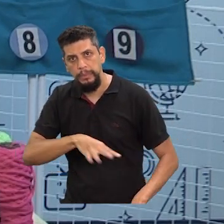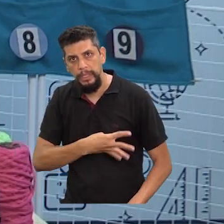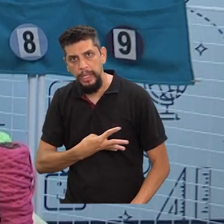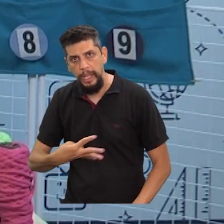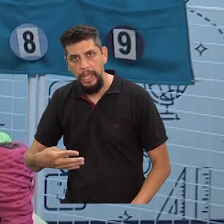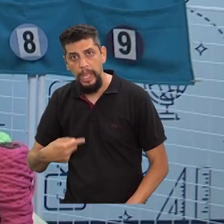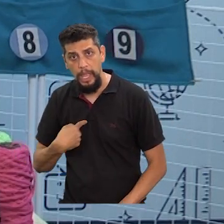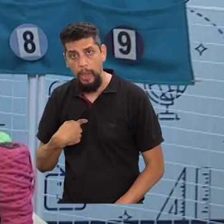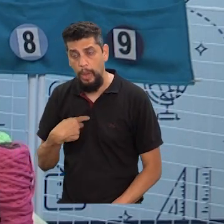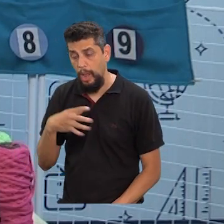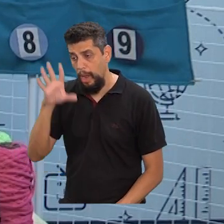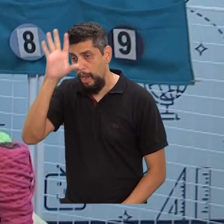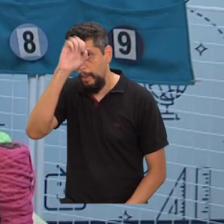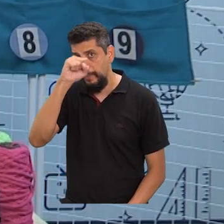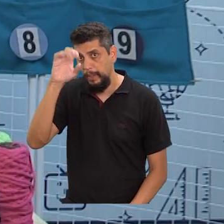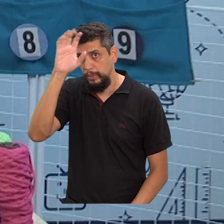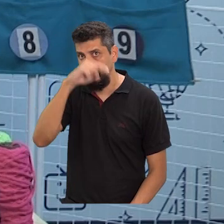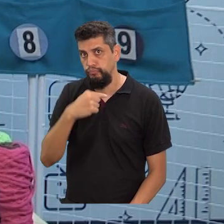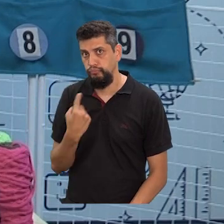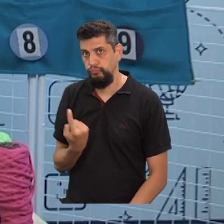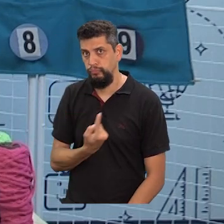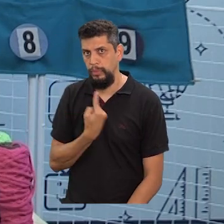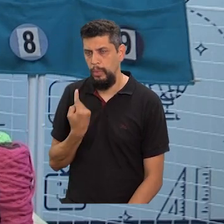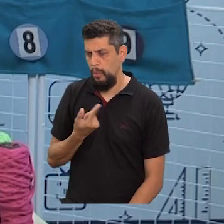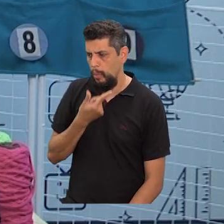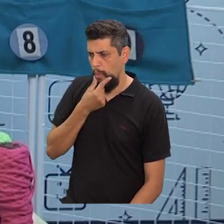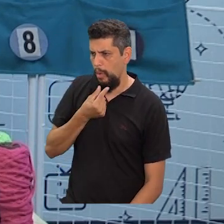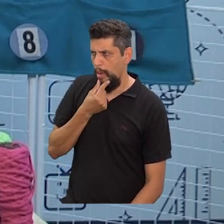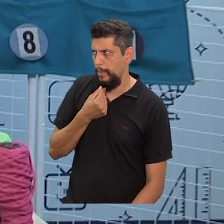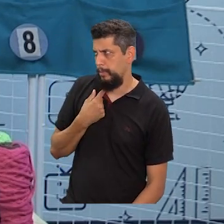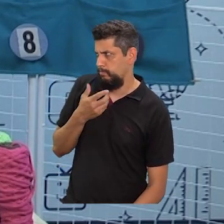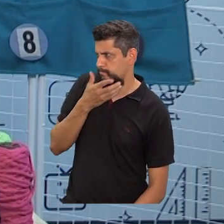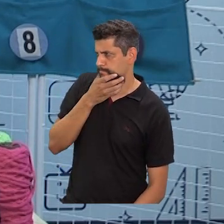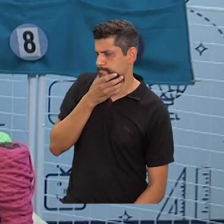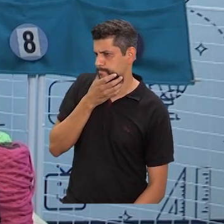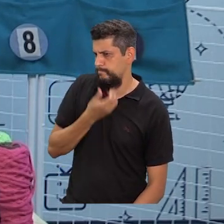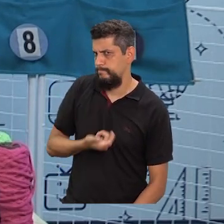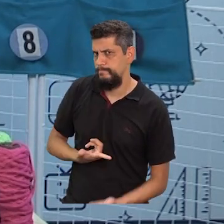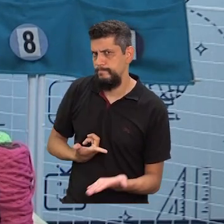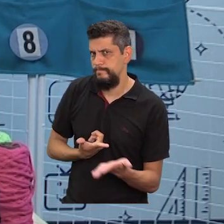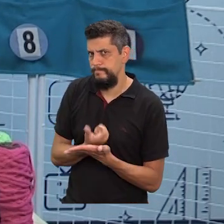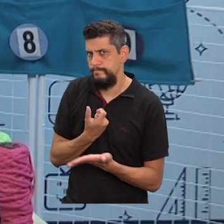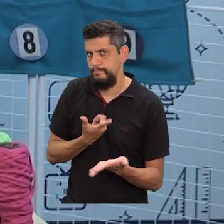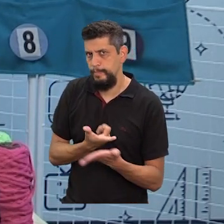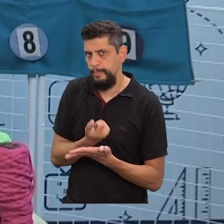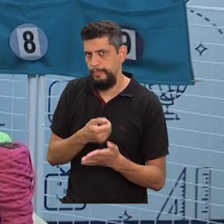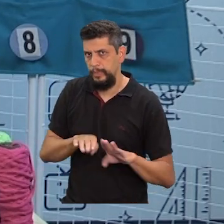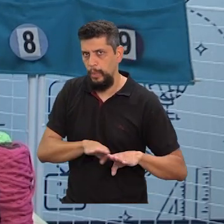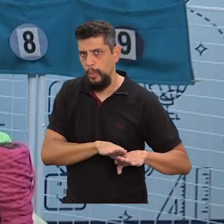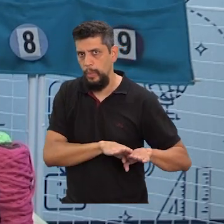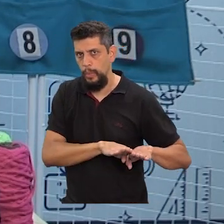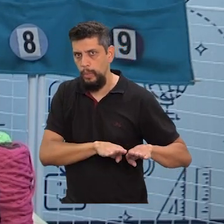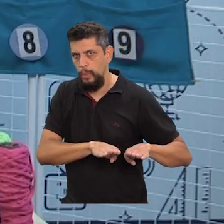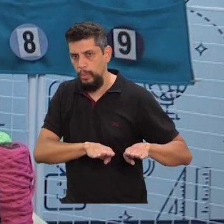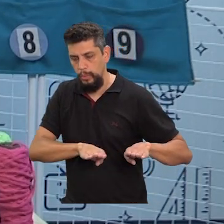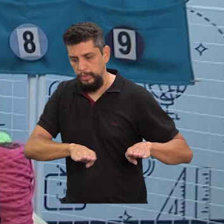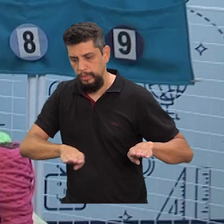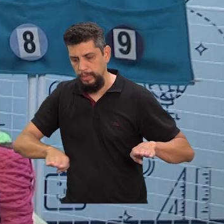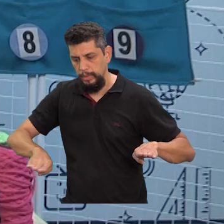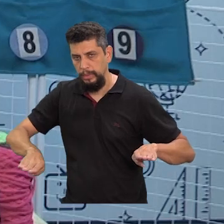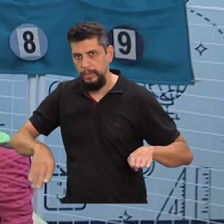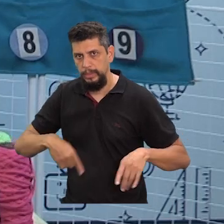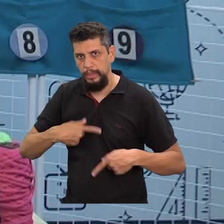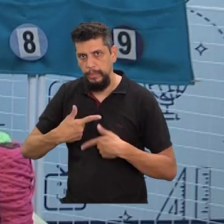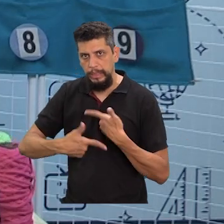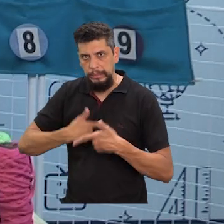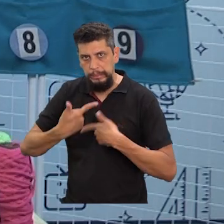disse: "Aprendi sozinha." O homem não pensou duas vezes, comprou o tapete. Aracne